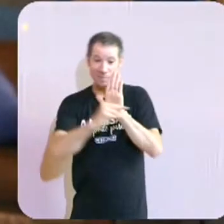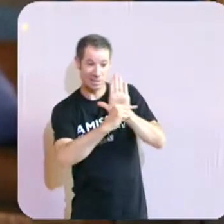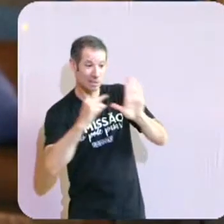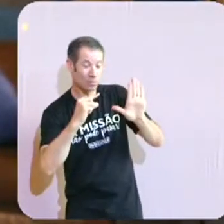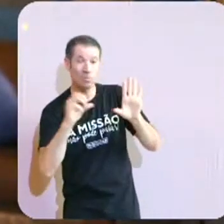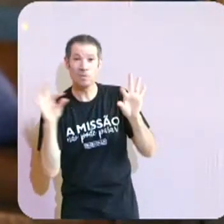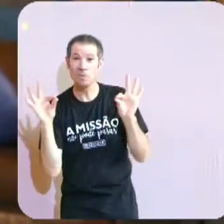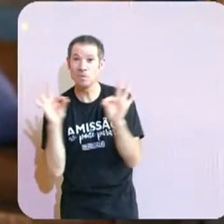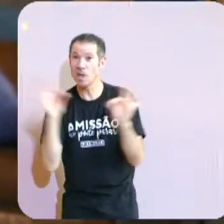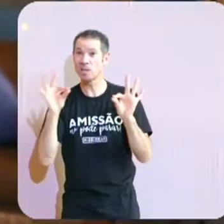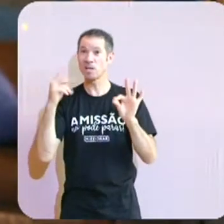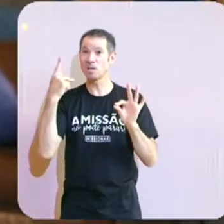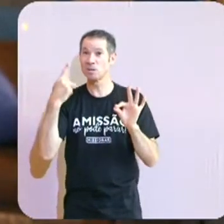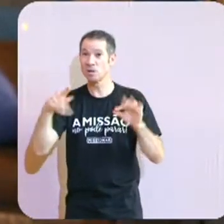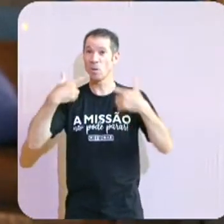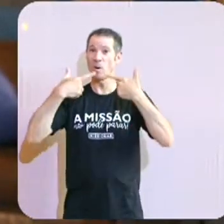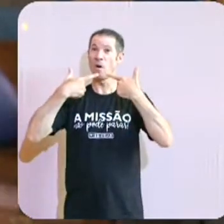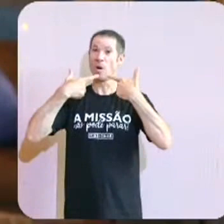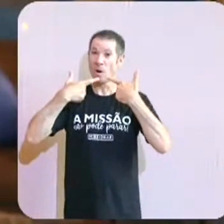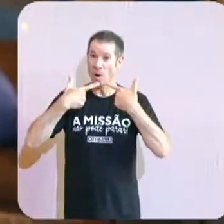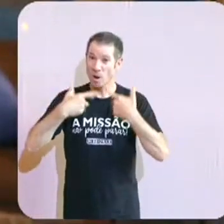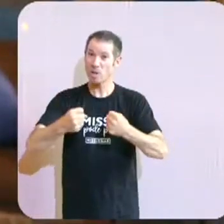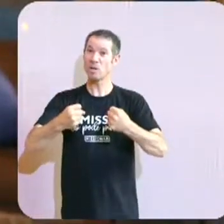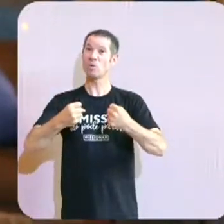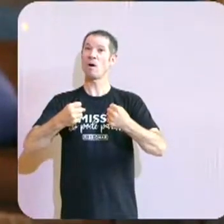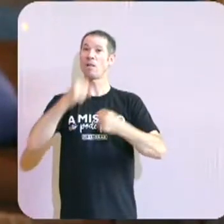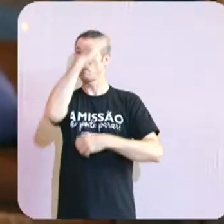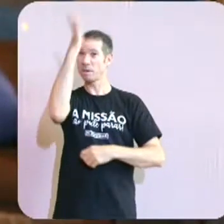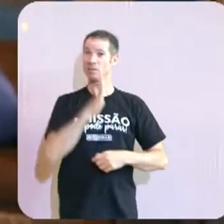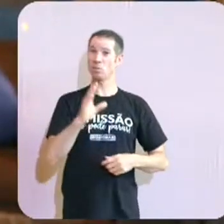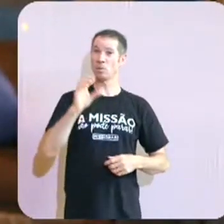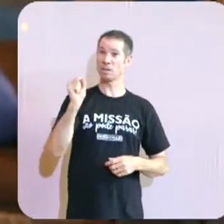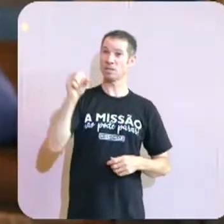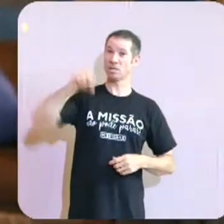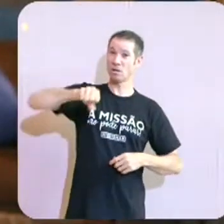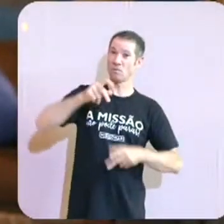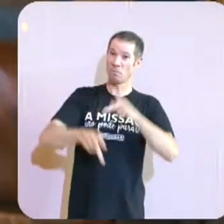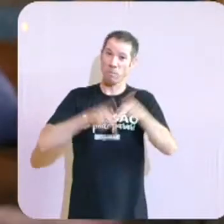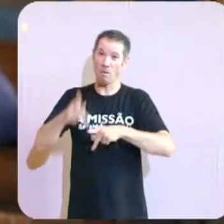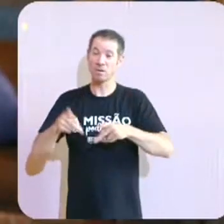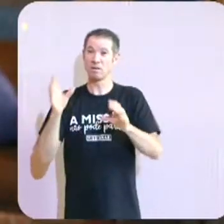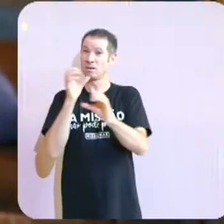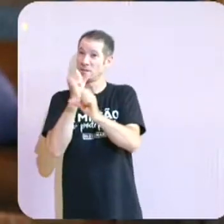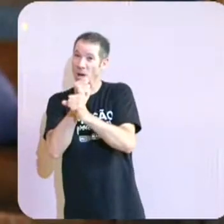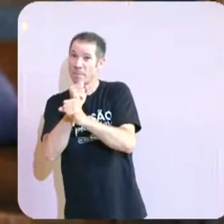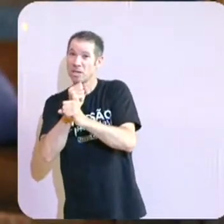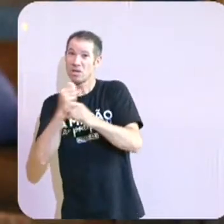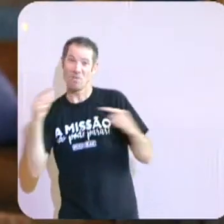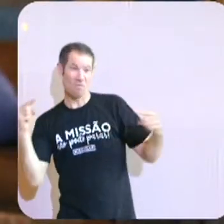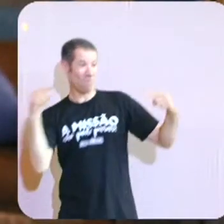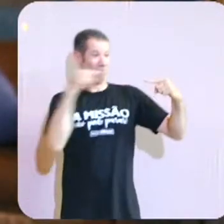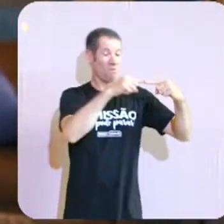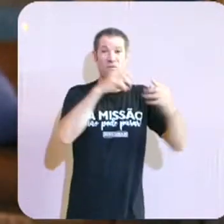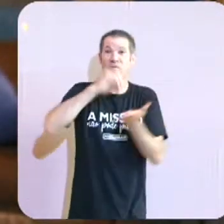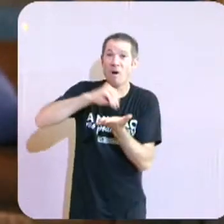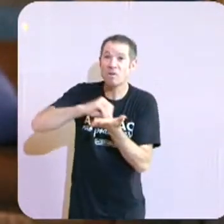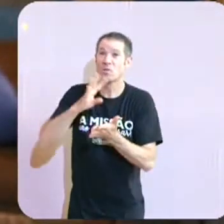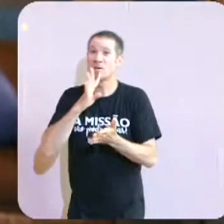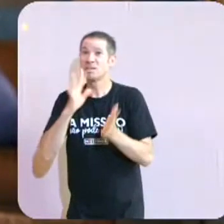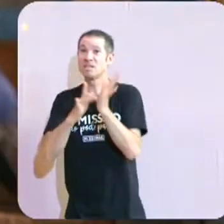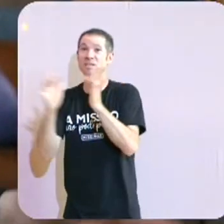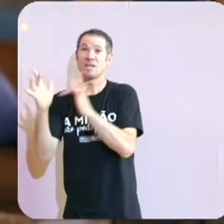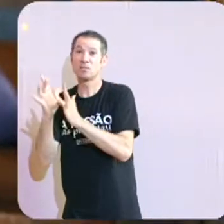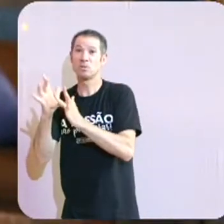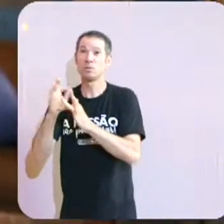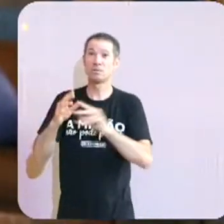Deus em seus idiomas. Somente no Brasil são 89 povos totalmente não alcançados, 99 grupos